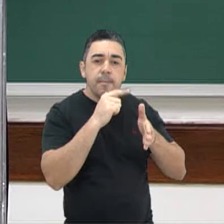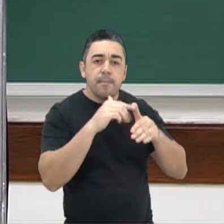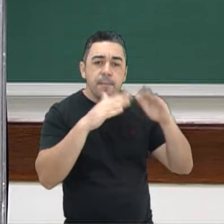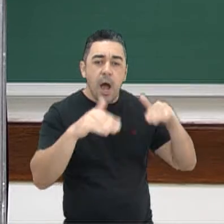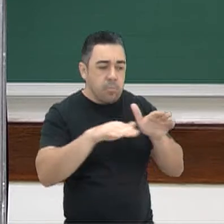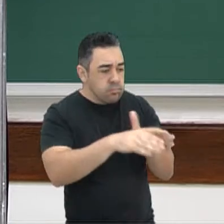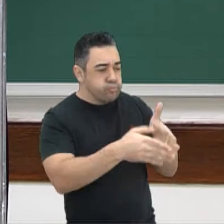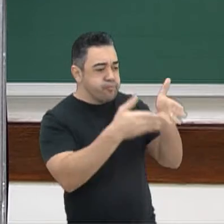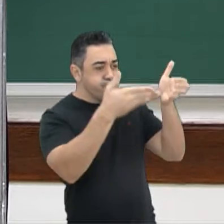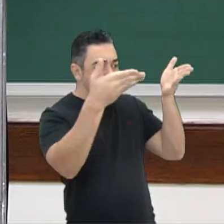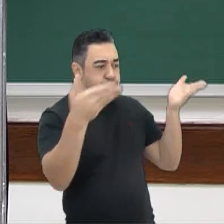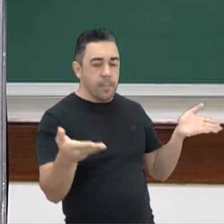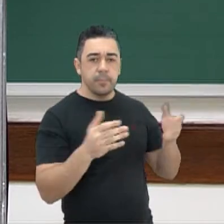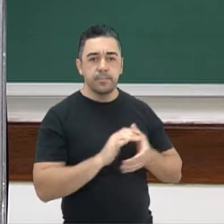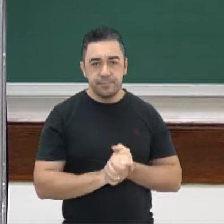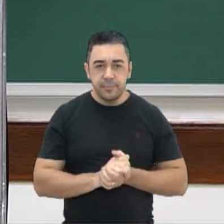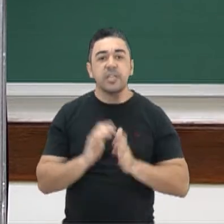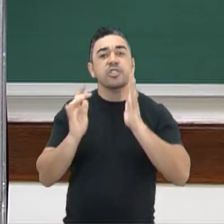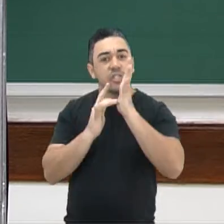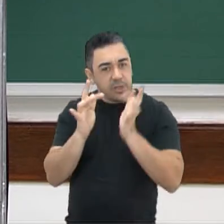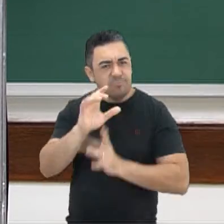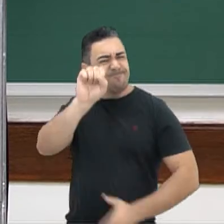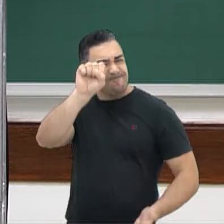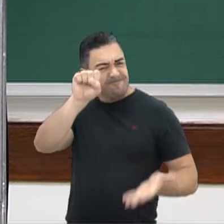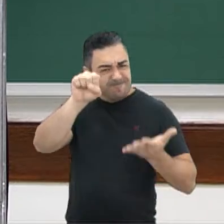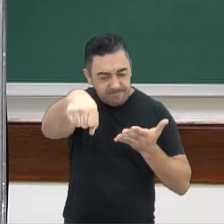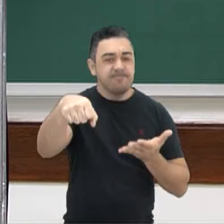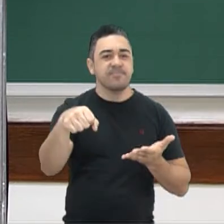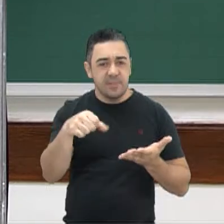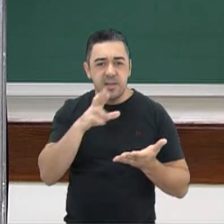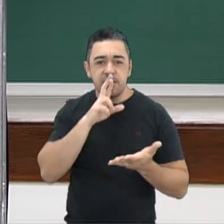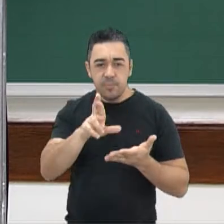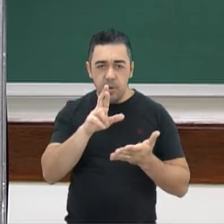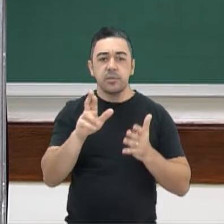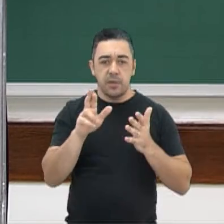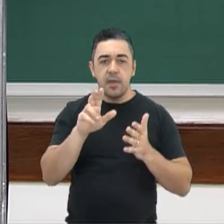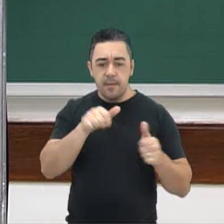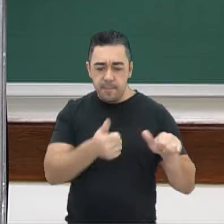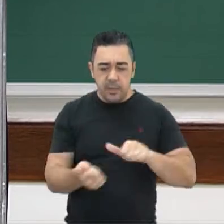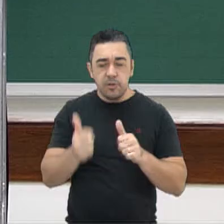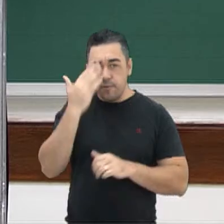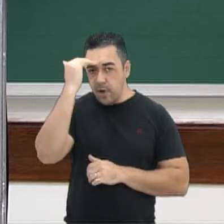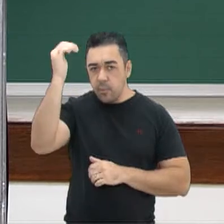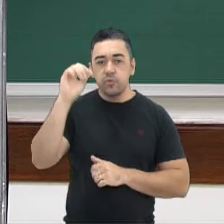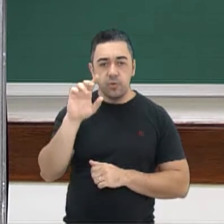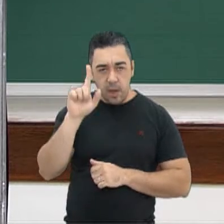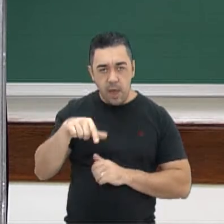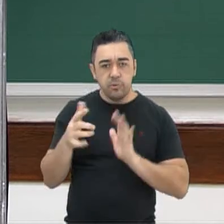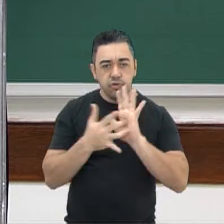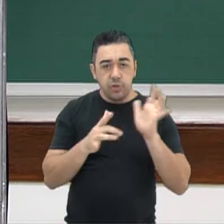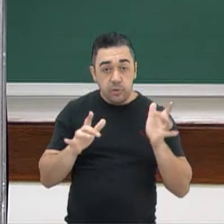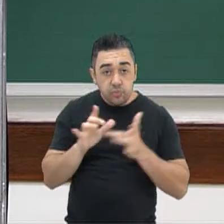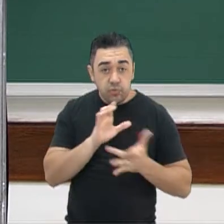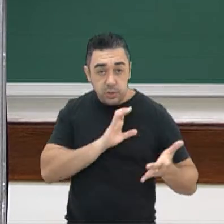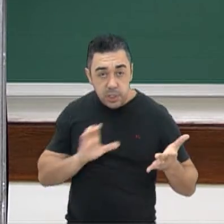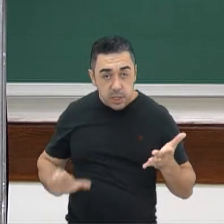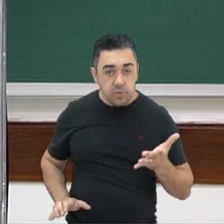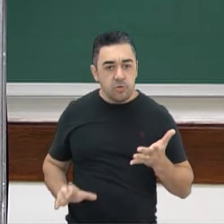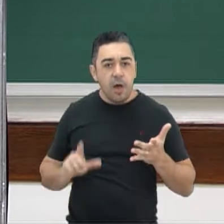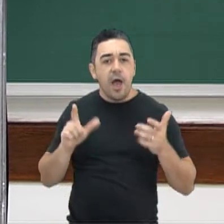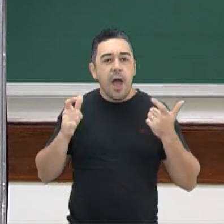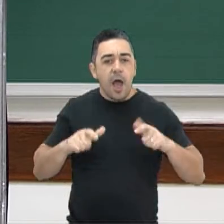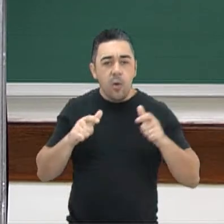Vermelho. Jesus? Sim, a resposta correta é, o batismo mais famoso é o de Jesus no